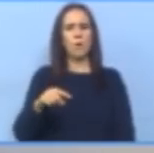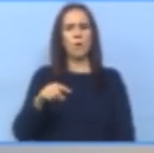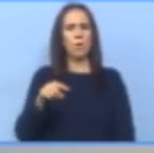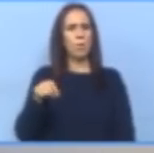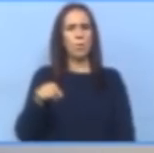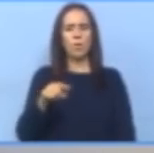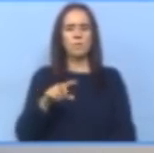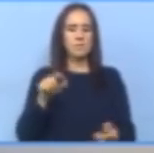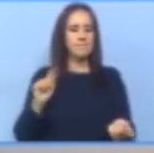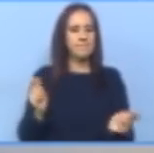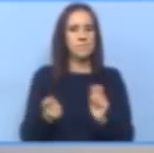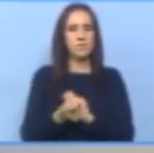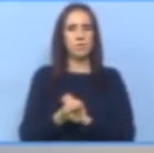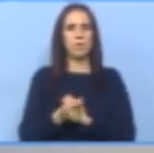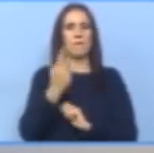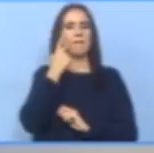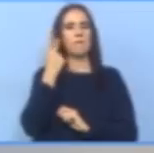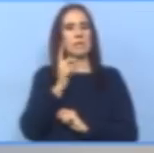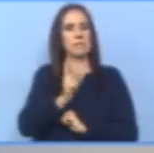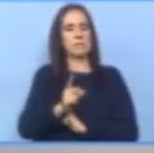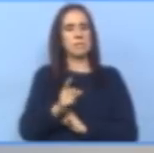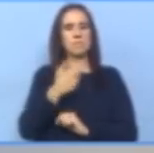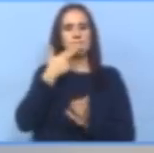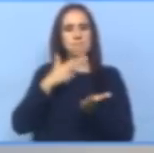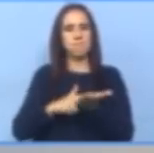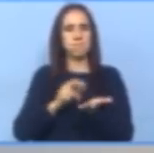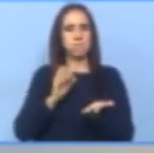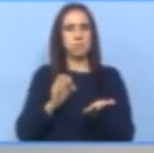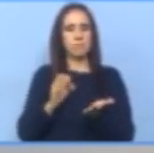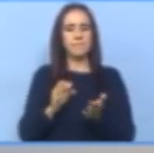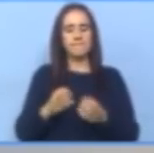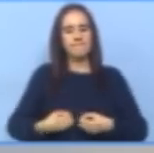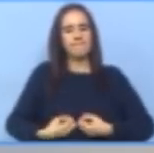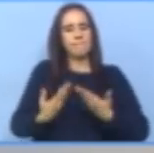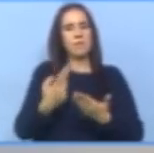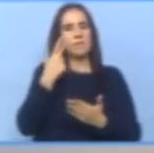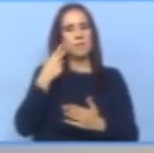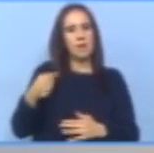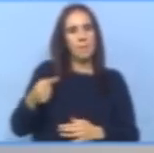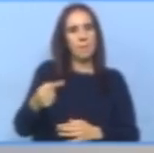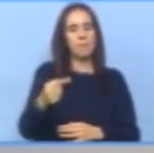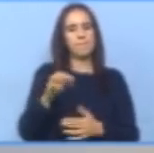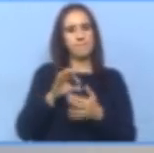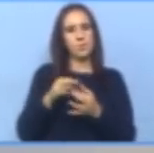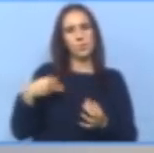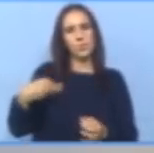agora transformar-se em vida, tem que verdadeiramente ser traduzido em vida concreta, em vida